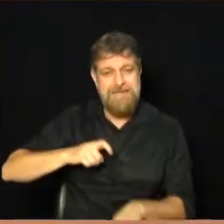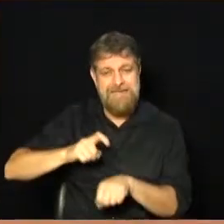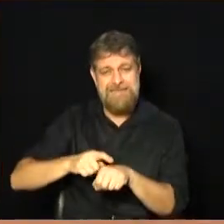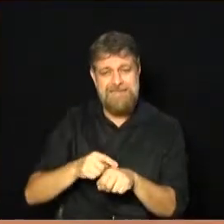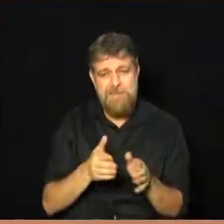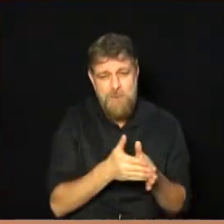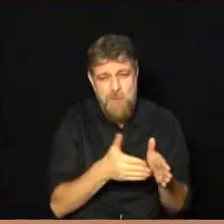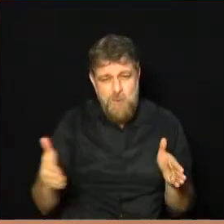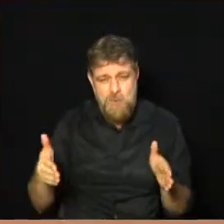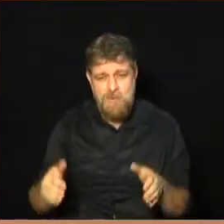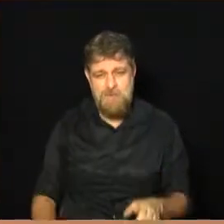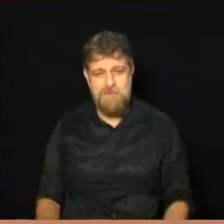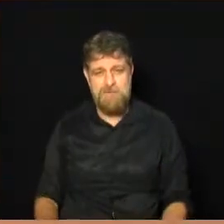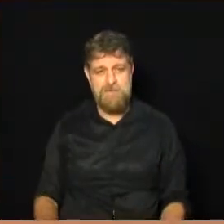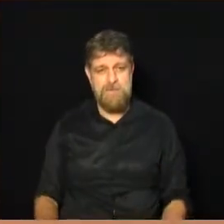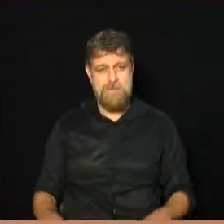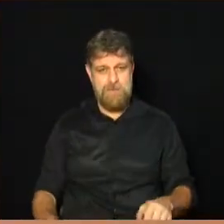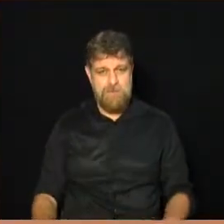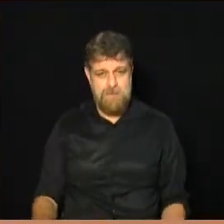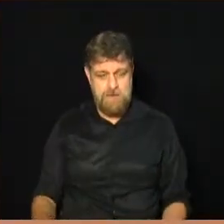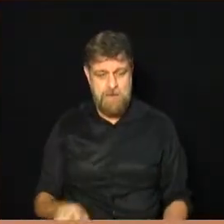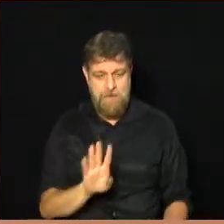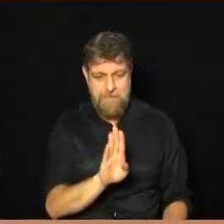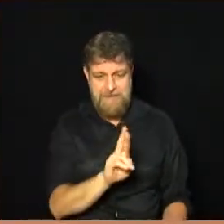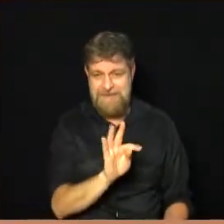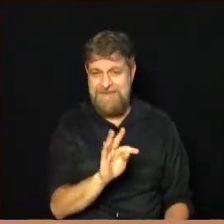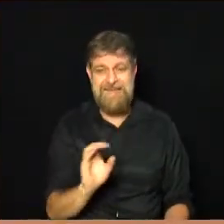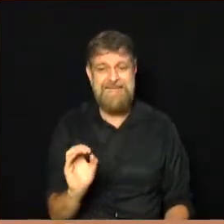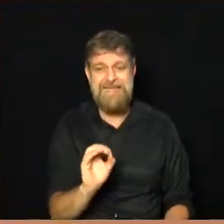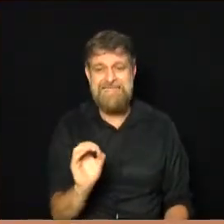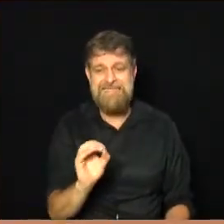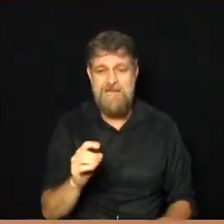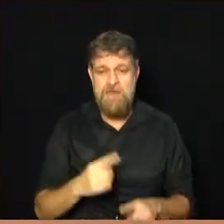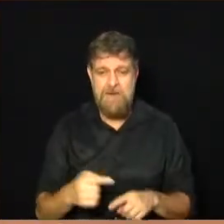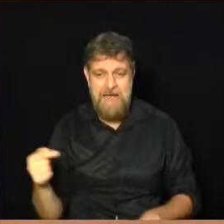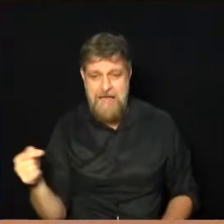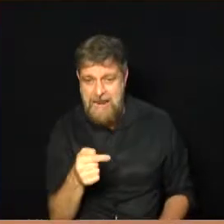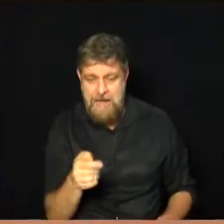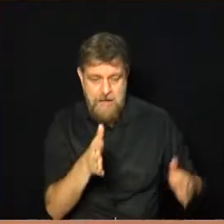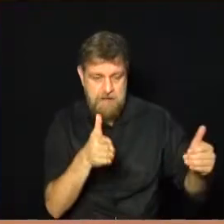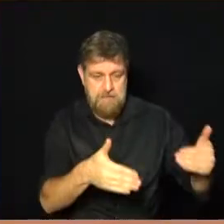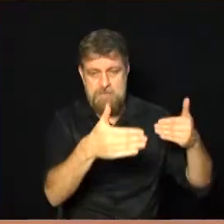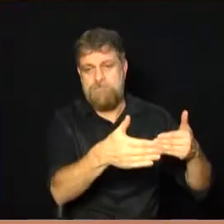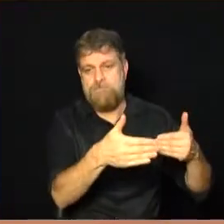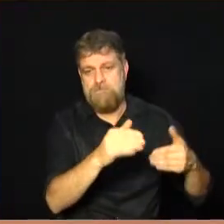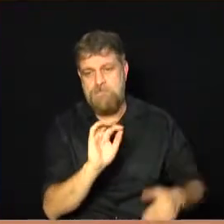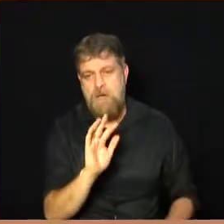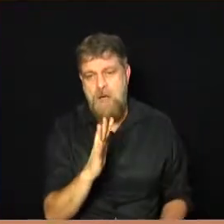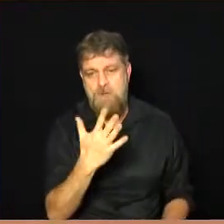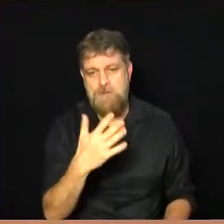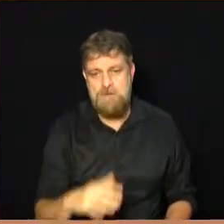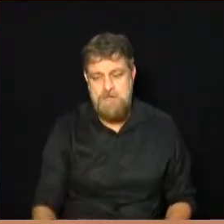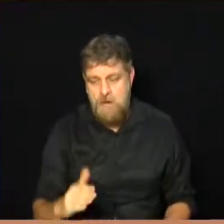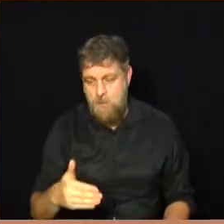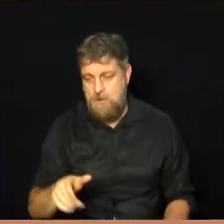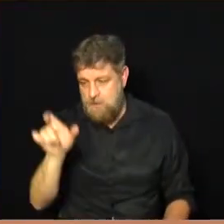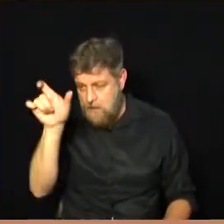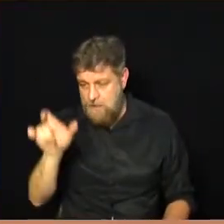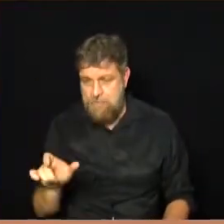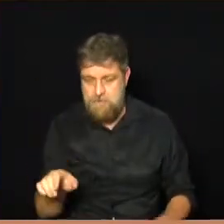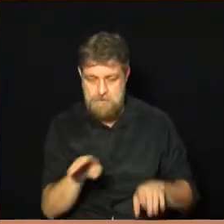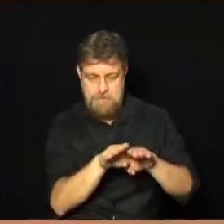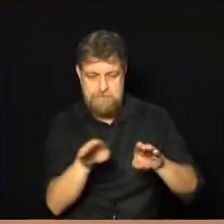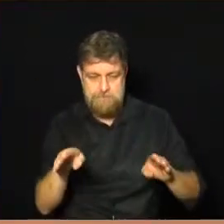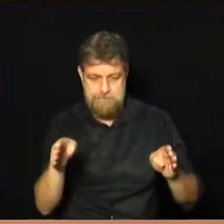no sistema BRT, ele é zero. Por quê? Porque isso é tudo feito na própria estação. Quando o cidadão chega na estação,